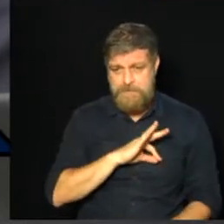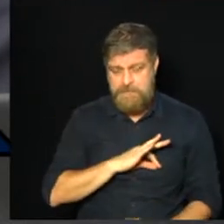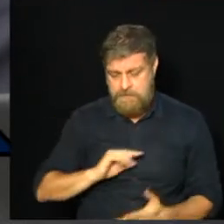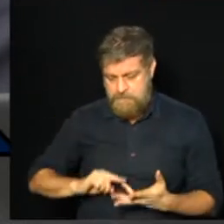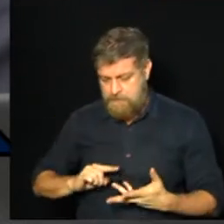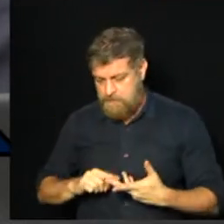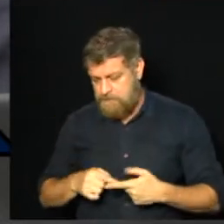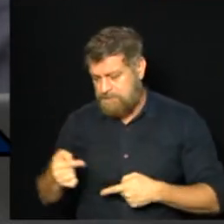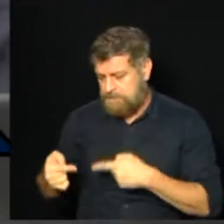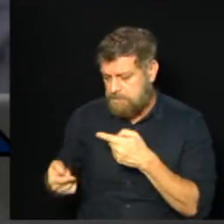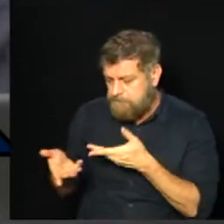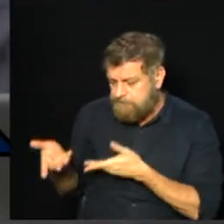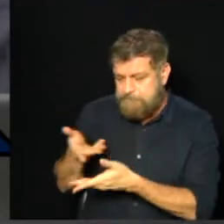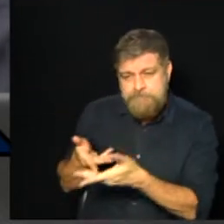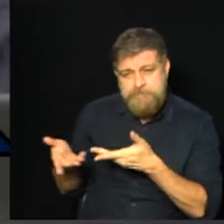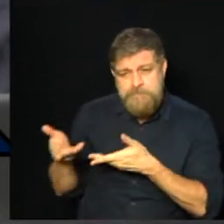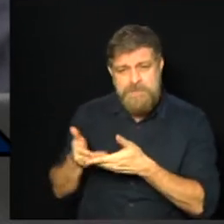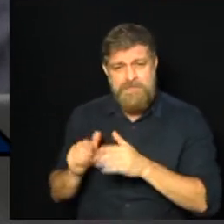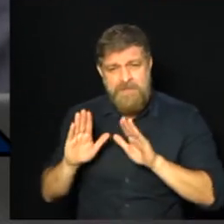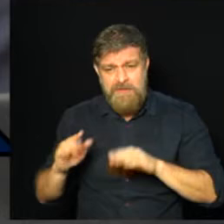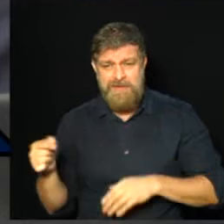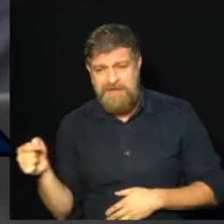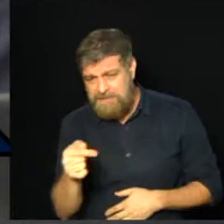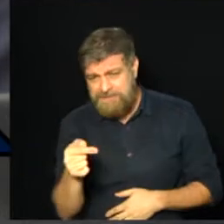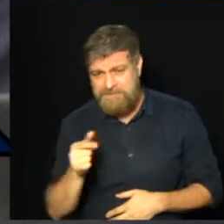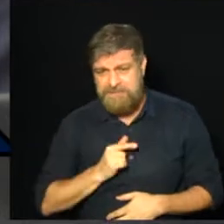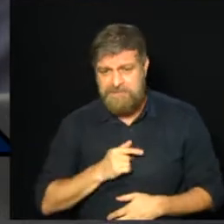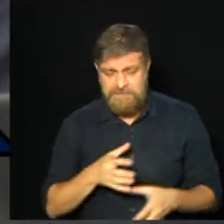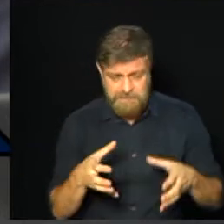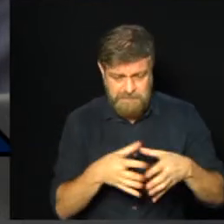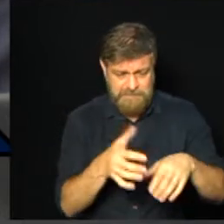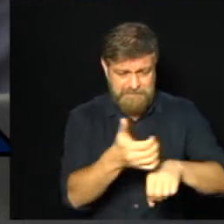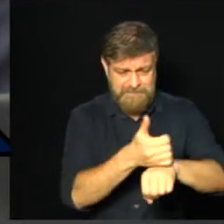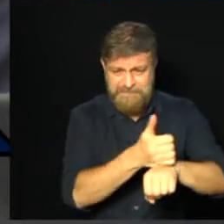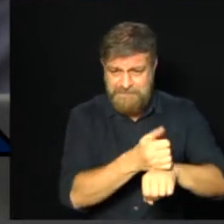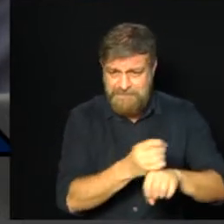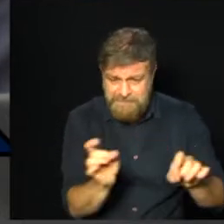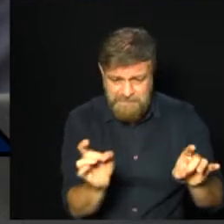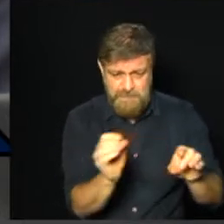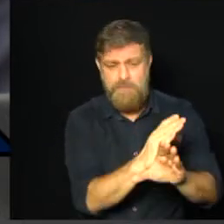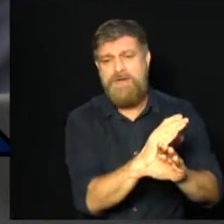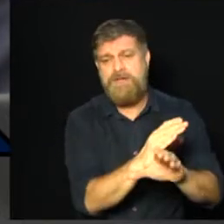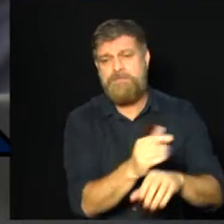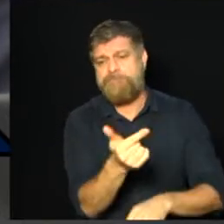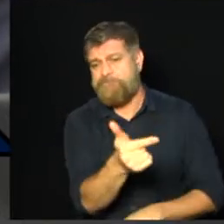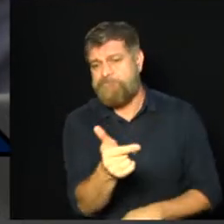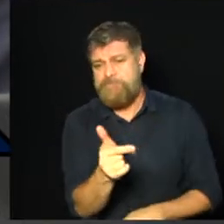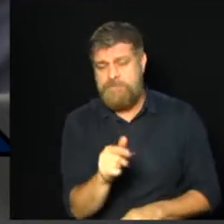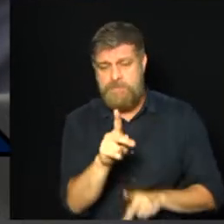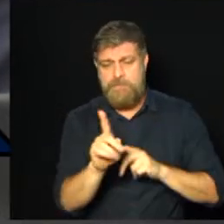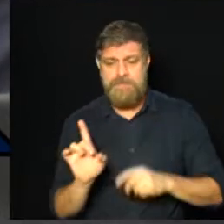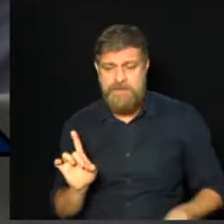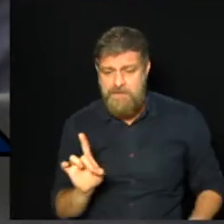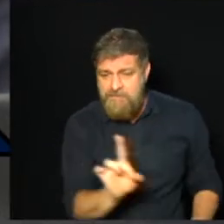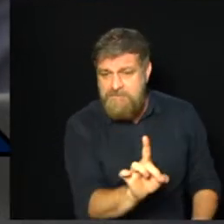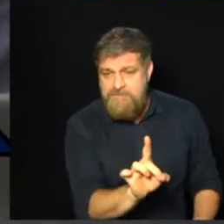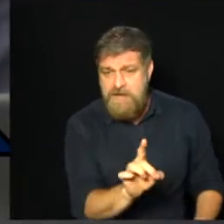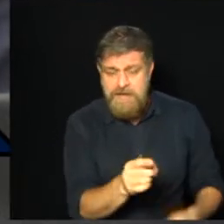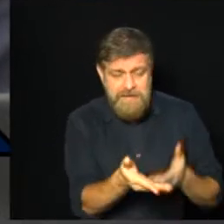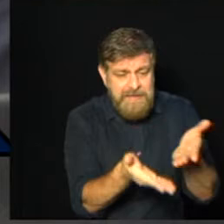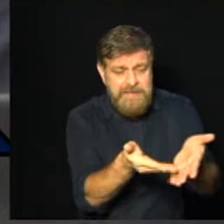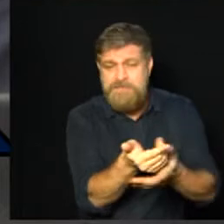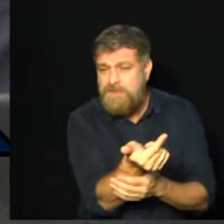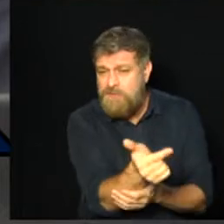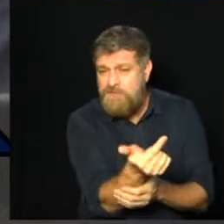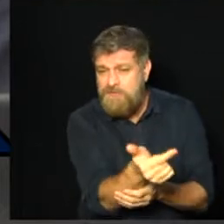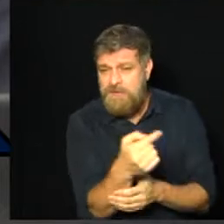é discutível, é tudo mais. Agora, não ter uma equipe completa para atender a população, isso é dolorido. E nós presenciamos, em algumas situações,